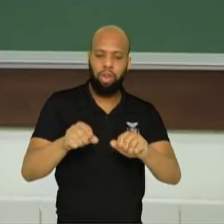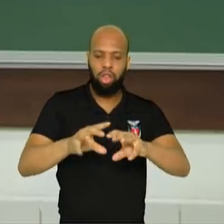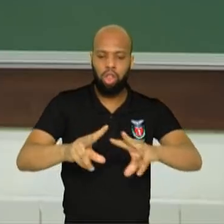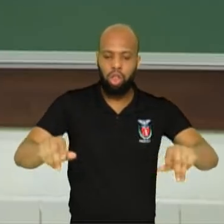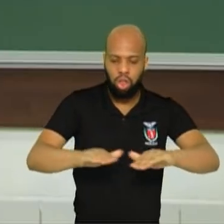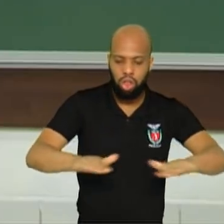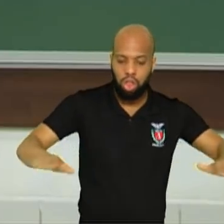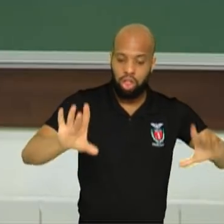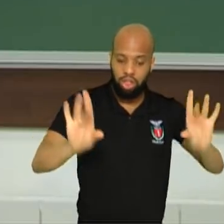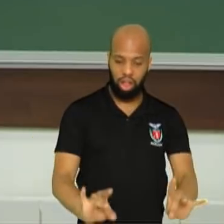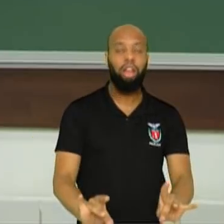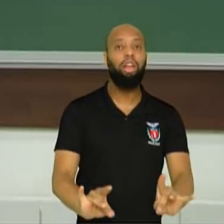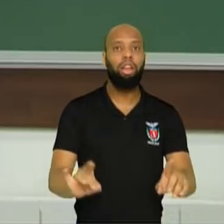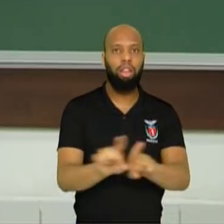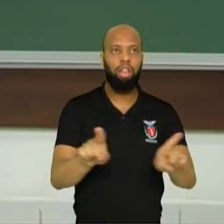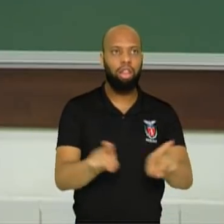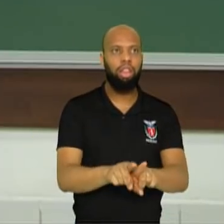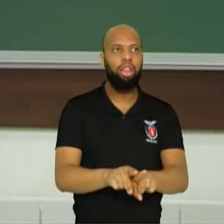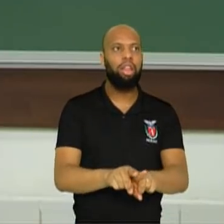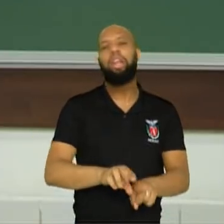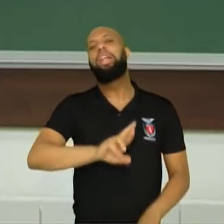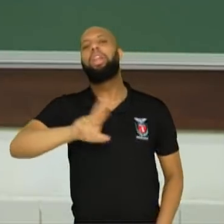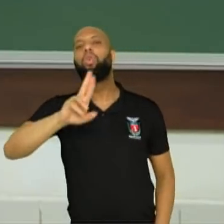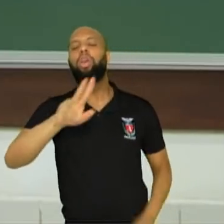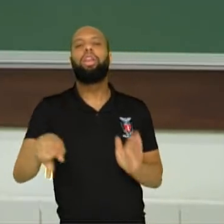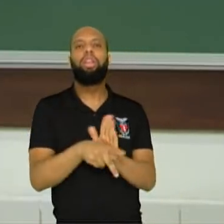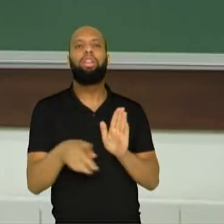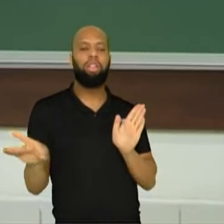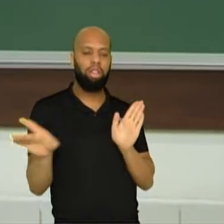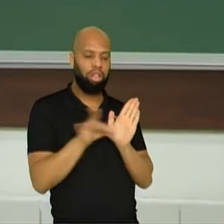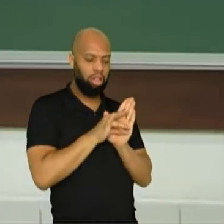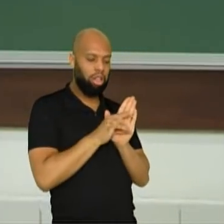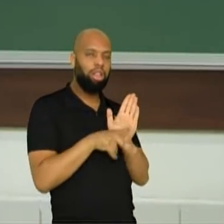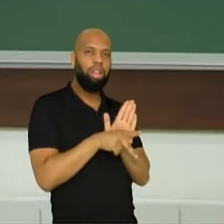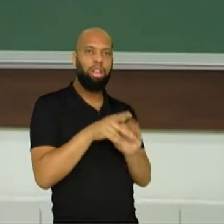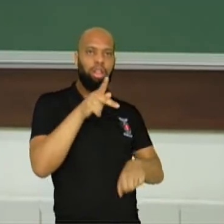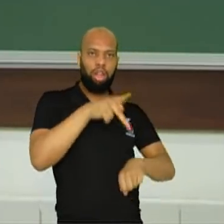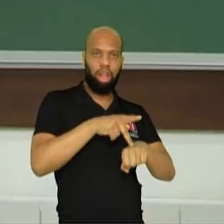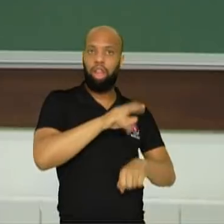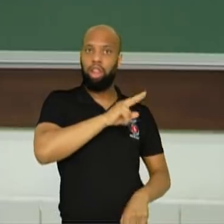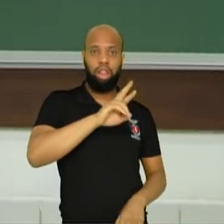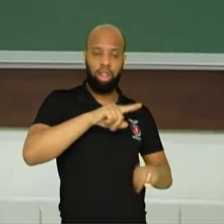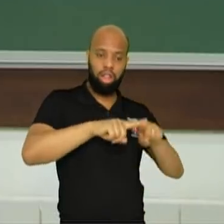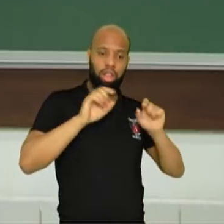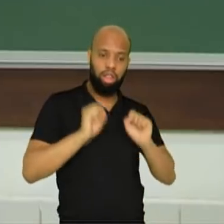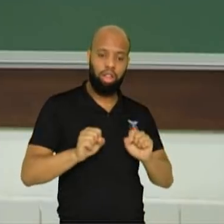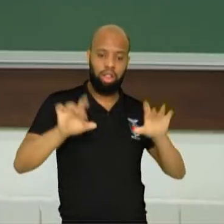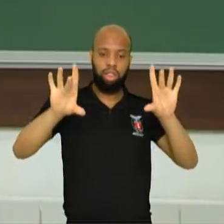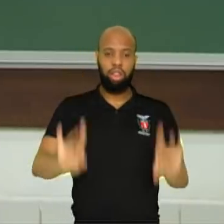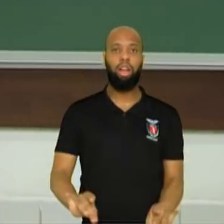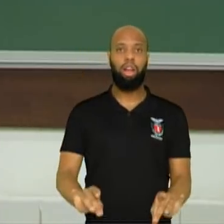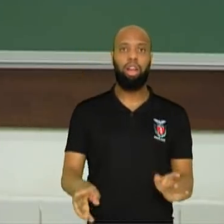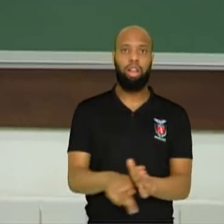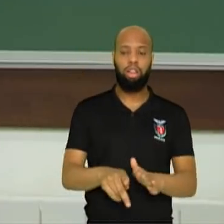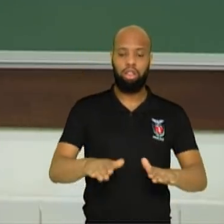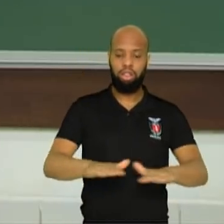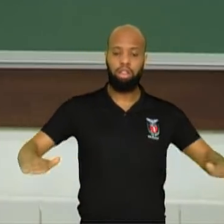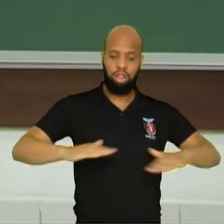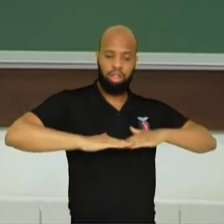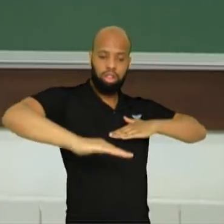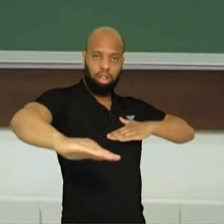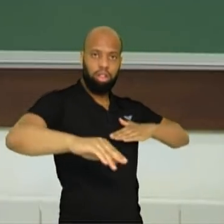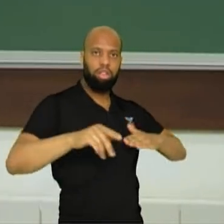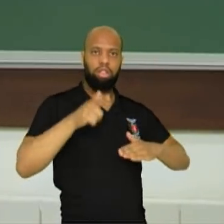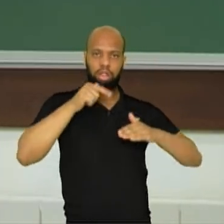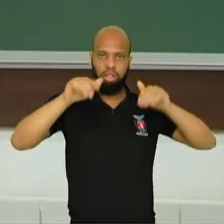fundo de um rio. Então, não necessariamente ela vai estar grudada numa rocha, mas ela pode estar grudada no fundo do assoalho lá